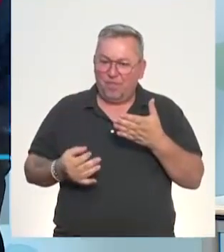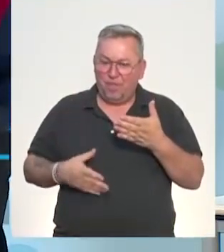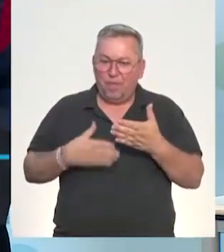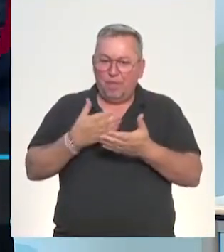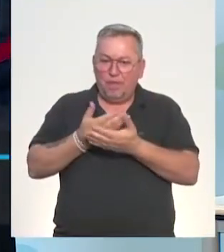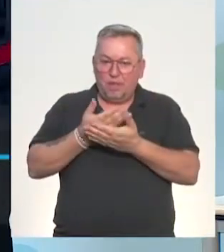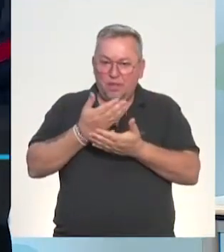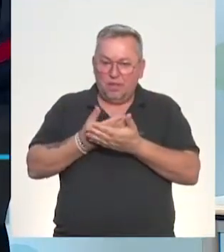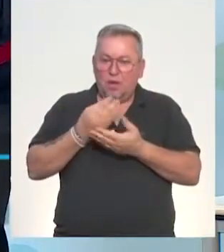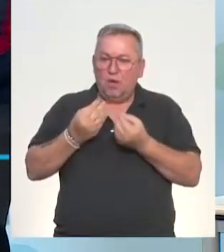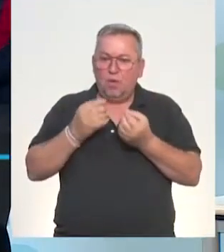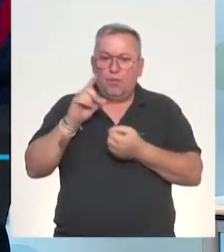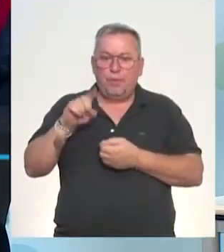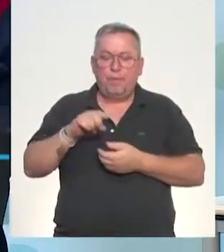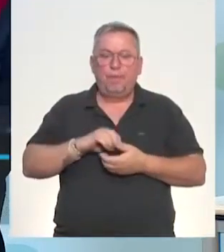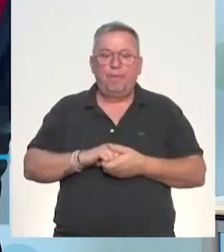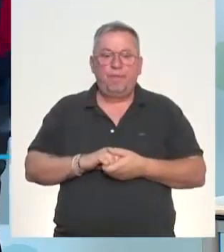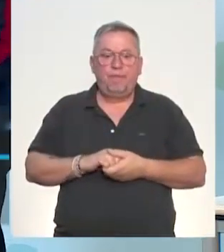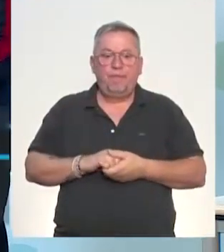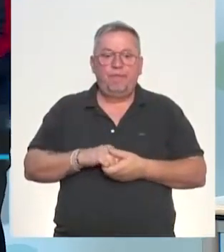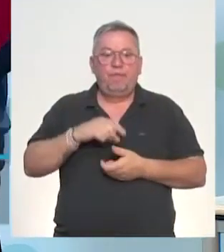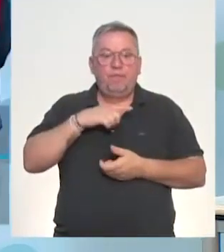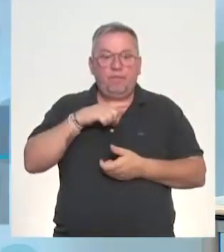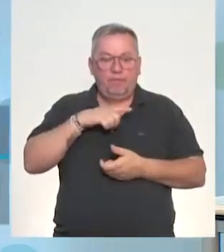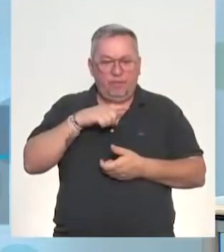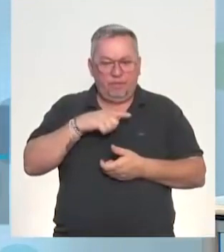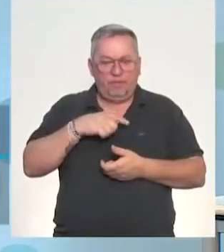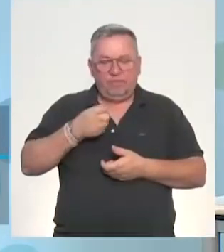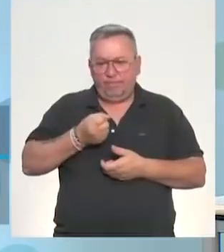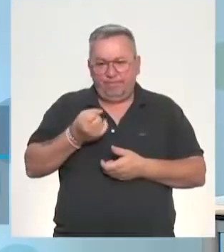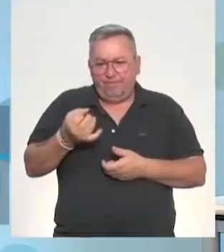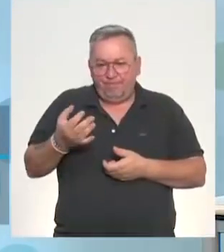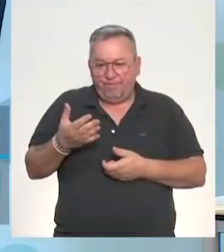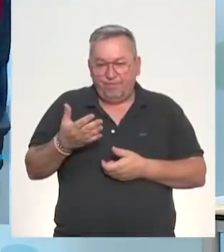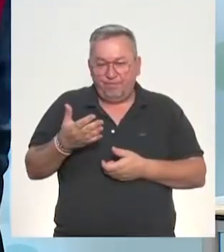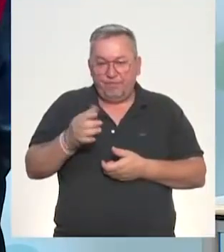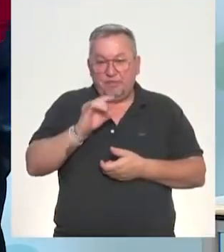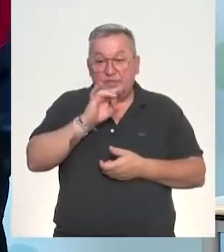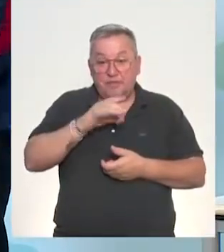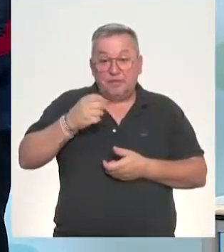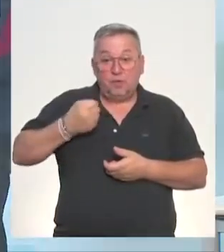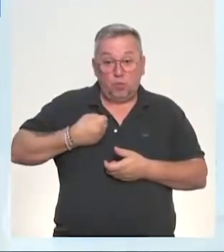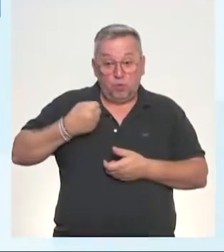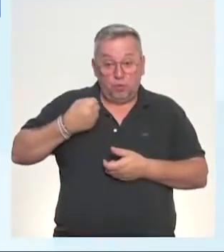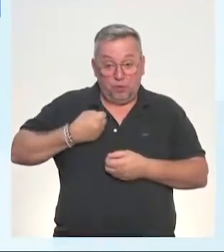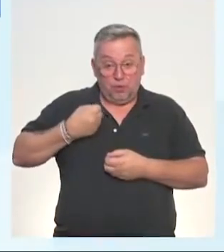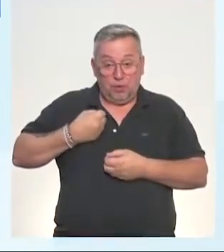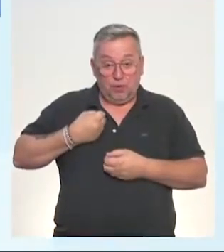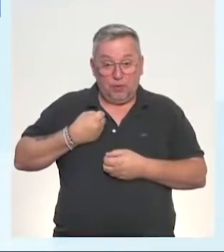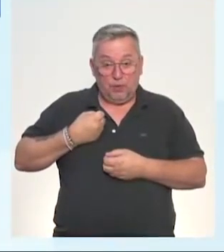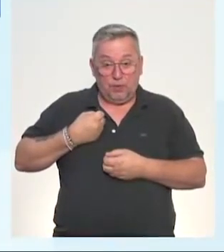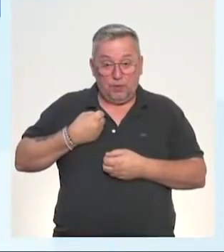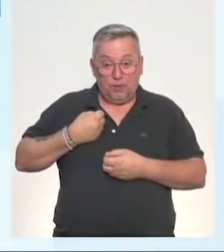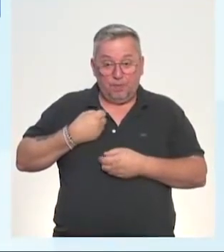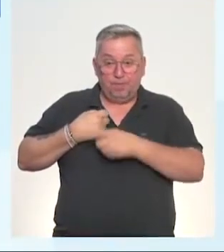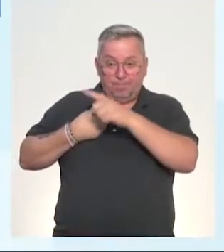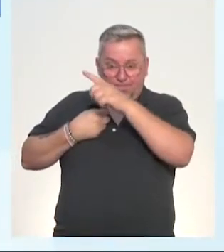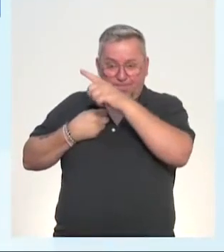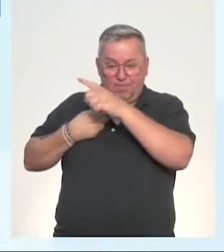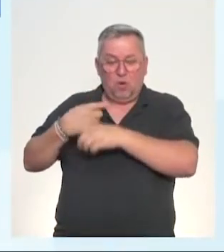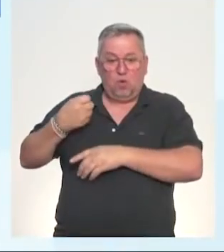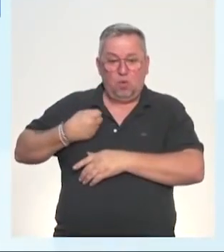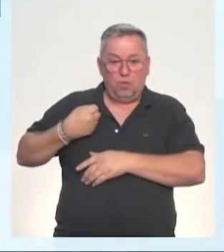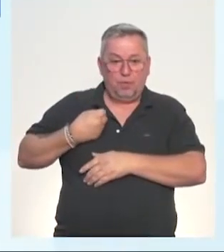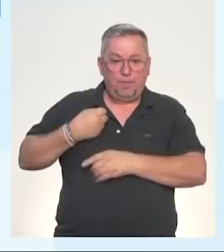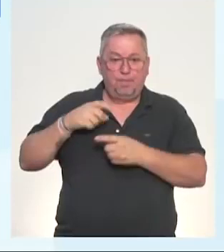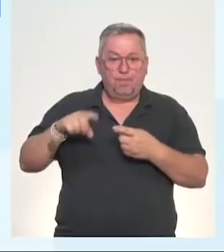a aula como que ela funciona. Temos aí elementos, ou seja, cada valor numérico, aí, cada número, a gente chama de elemento.